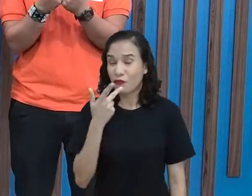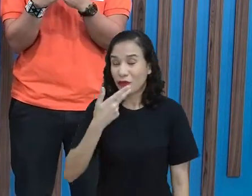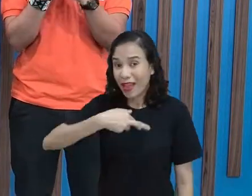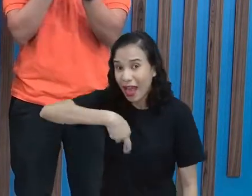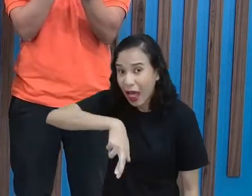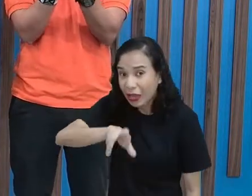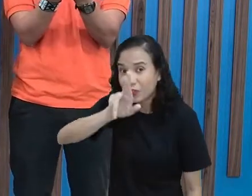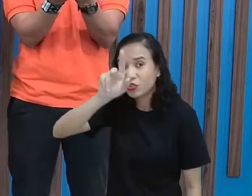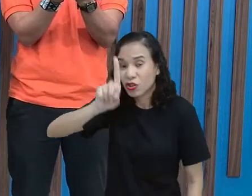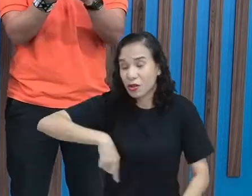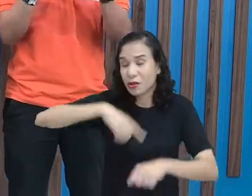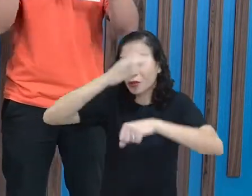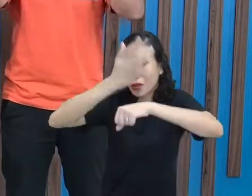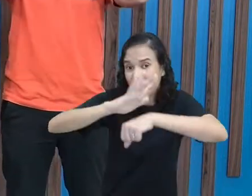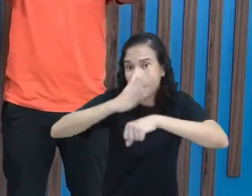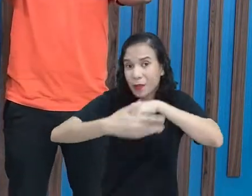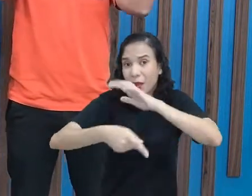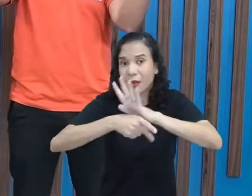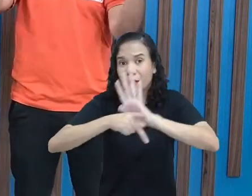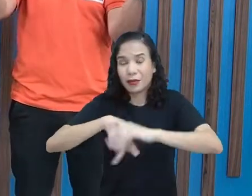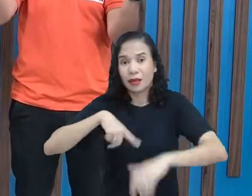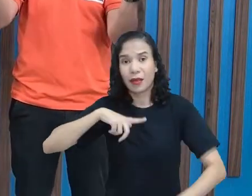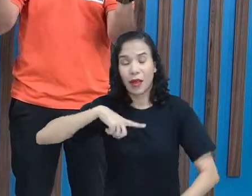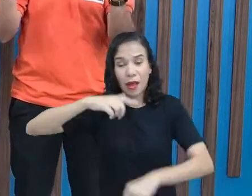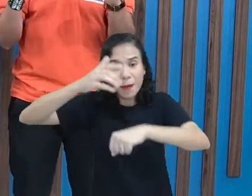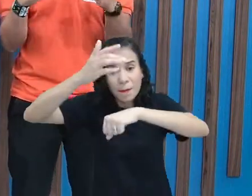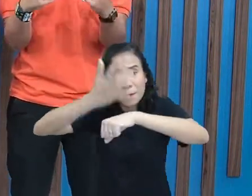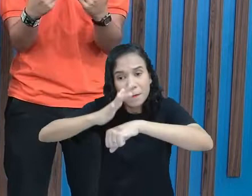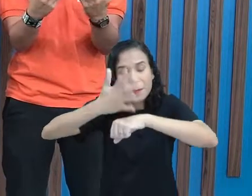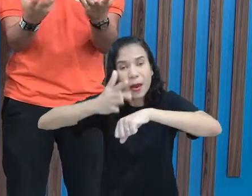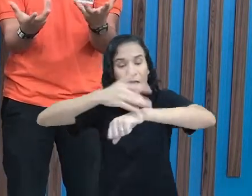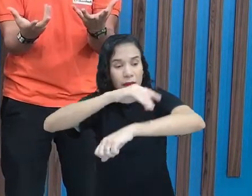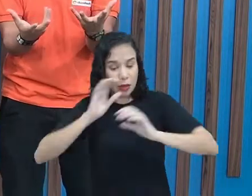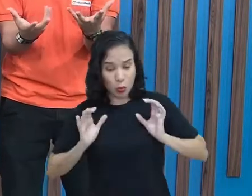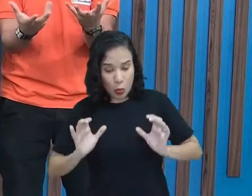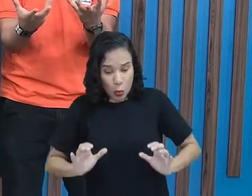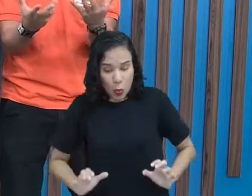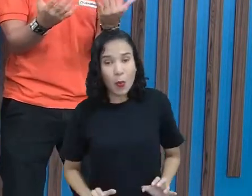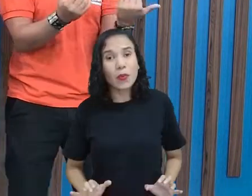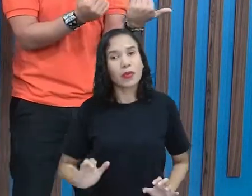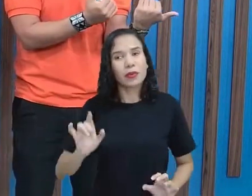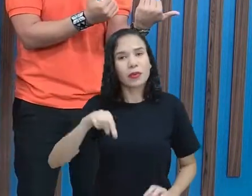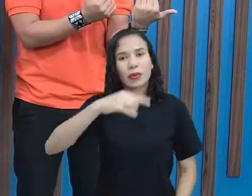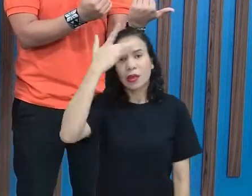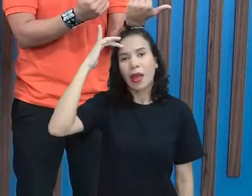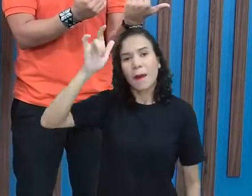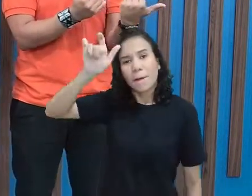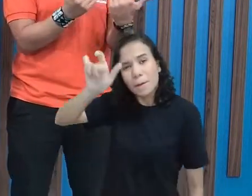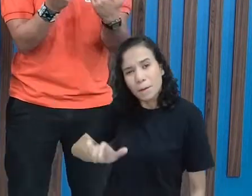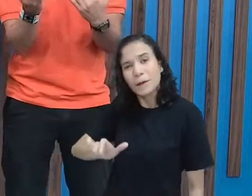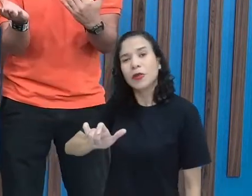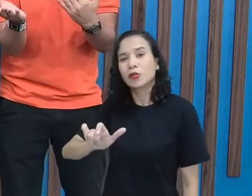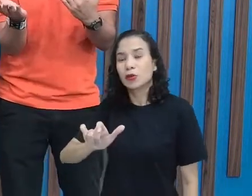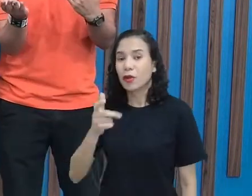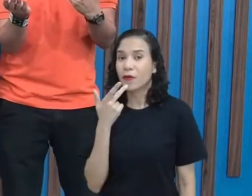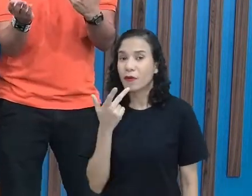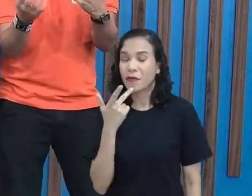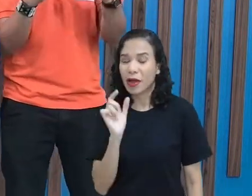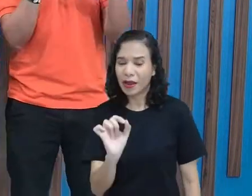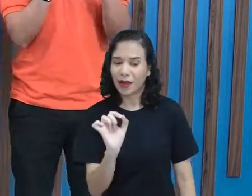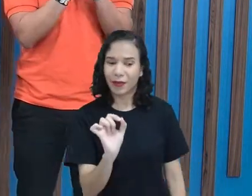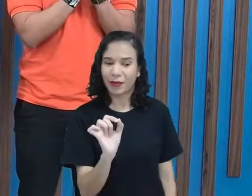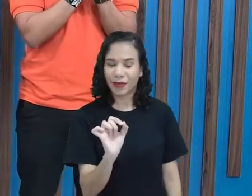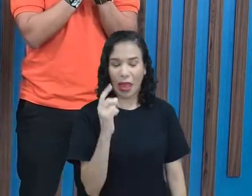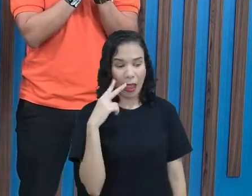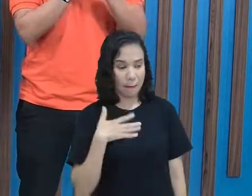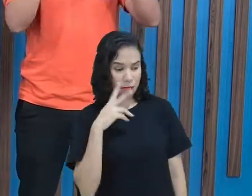que são manifestações metafísicas, né? Ou seja, que está para além do físico, e uma pessoa, né, querer dizer que a